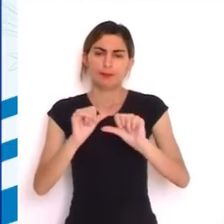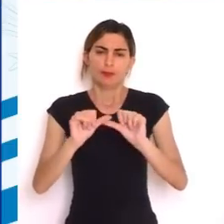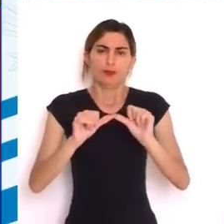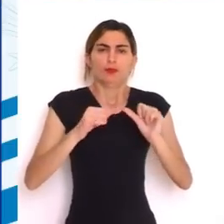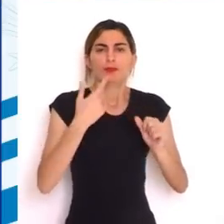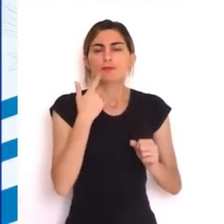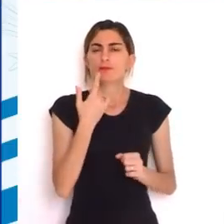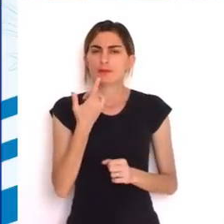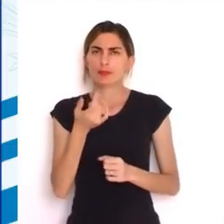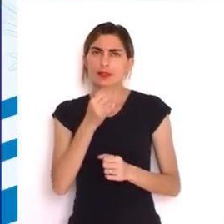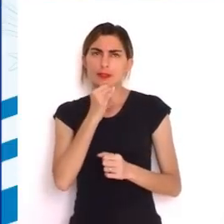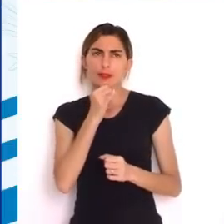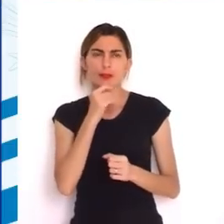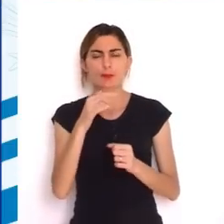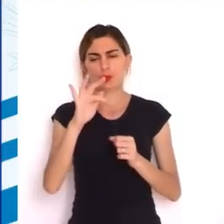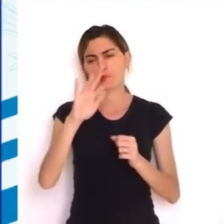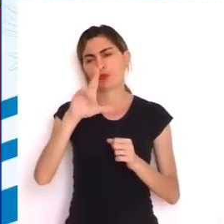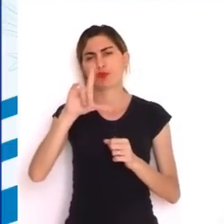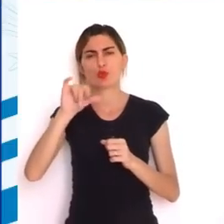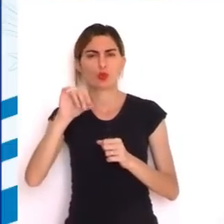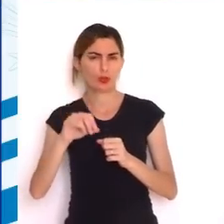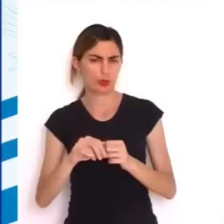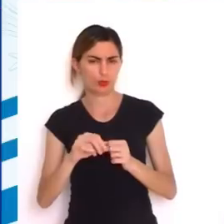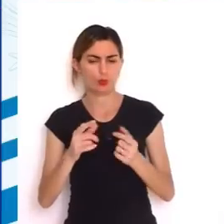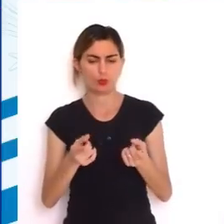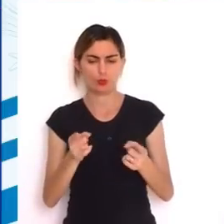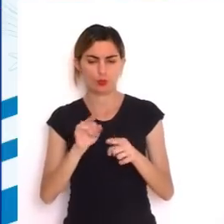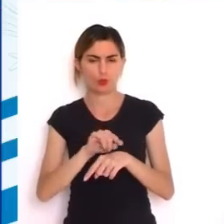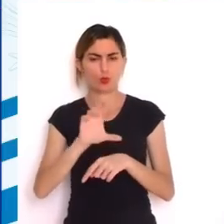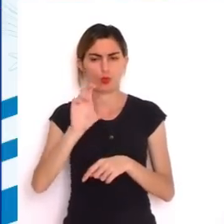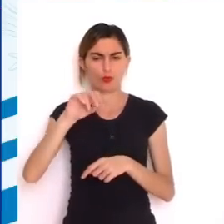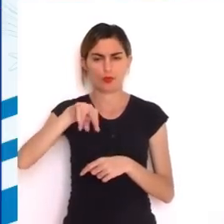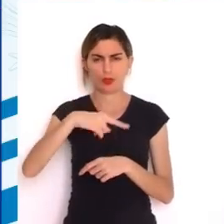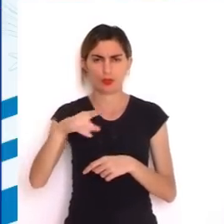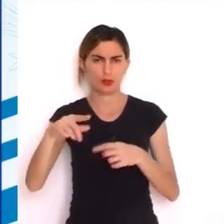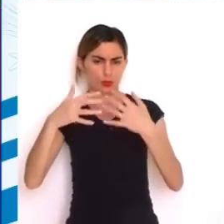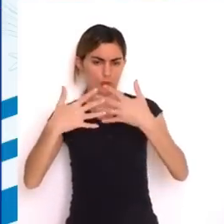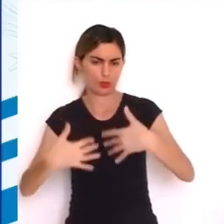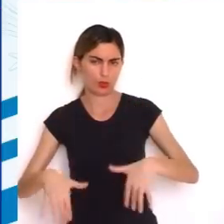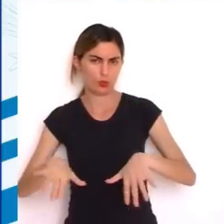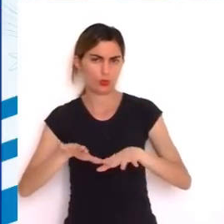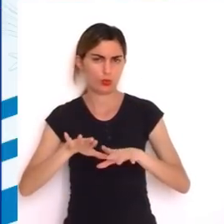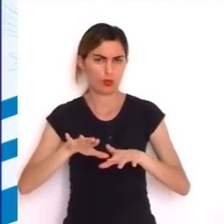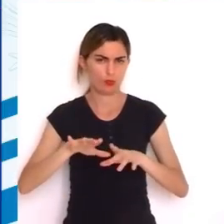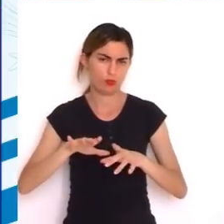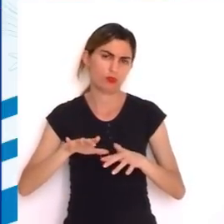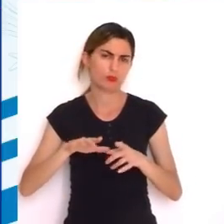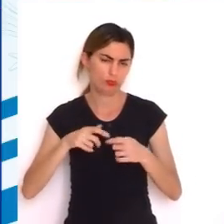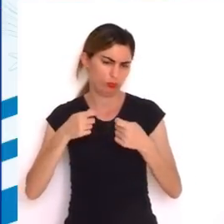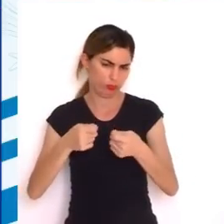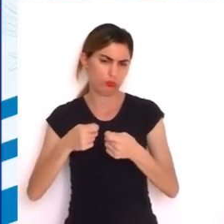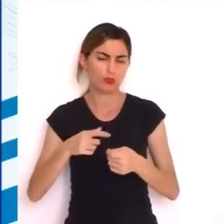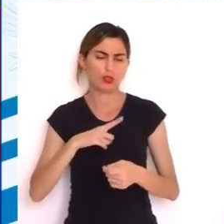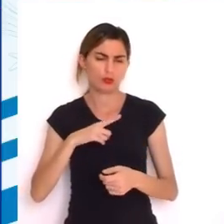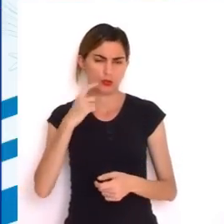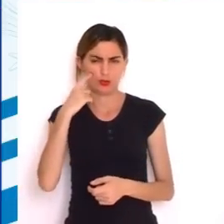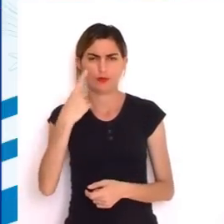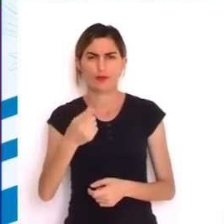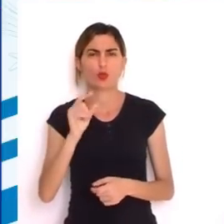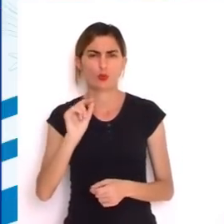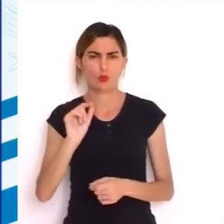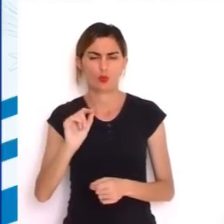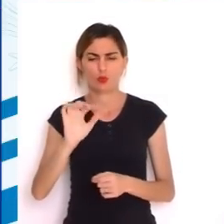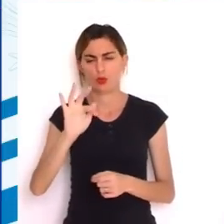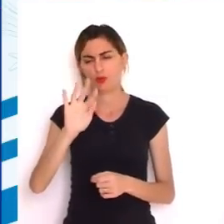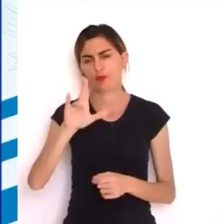transporte aí natural desses fluidos. Na convecção natural e forçada, né, a gente vê